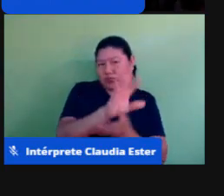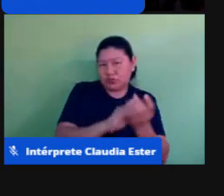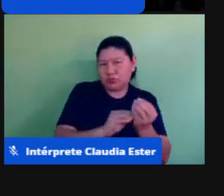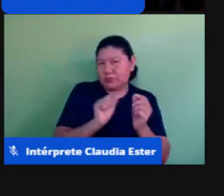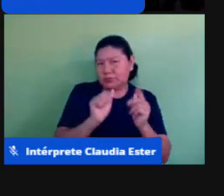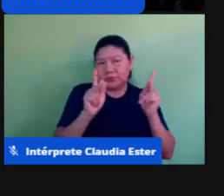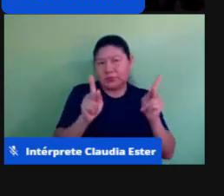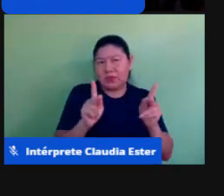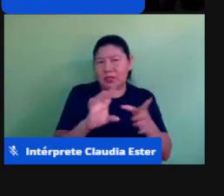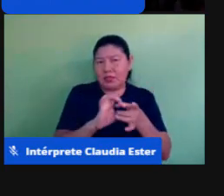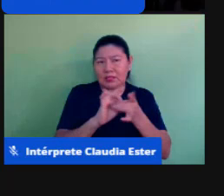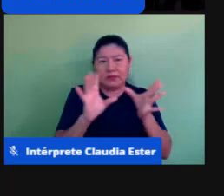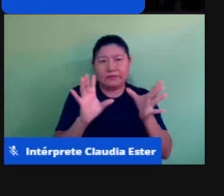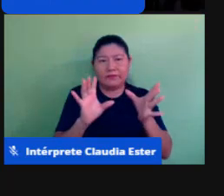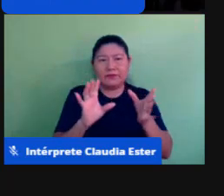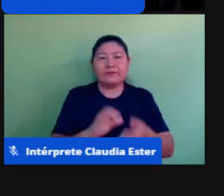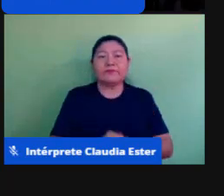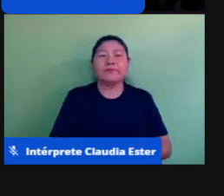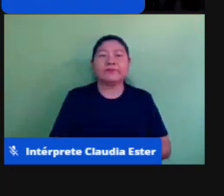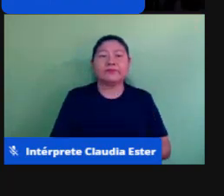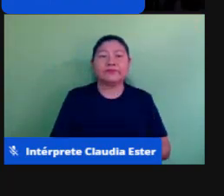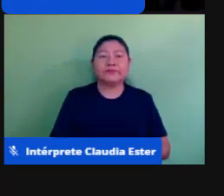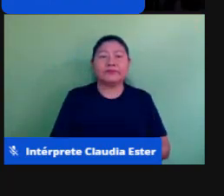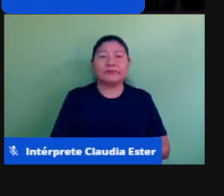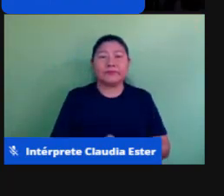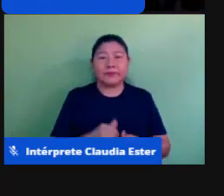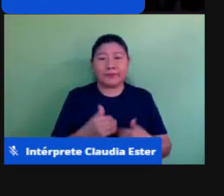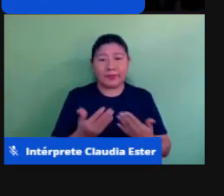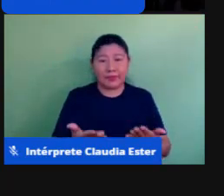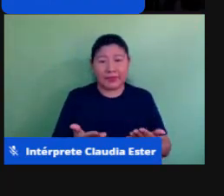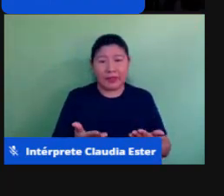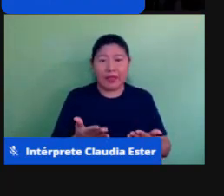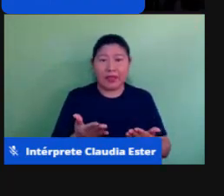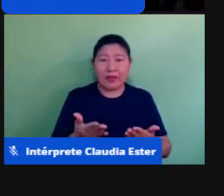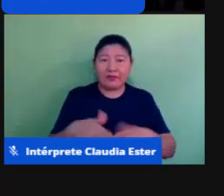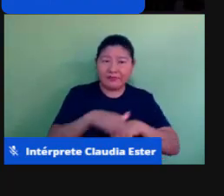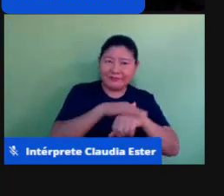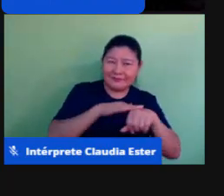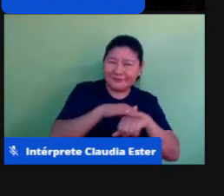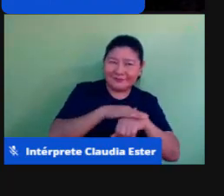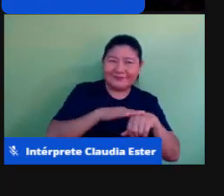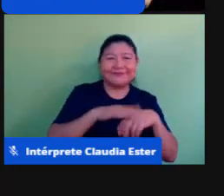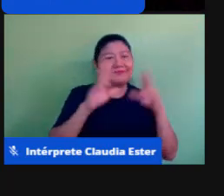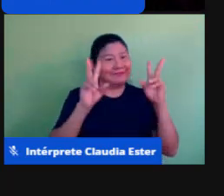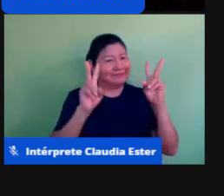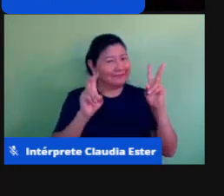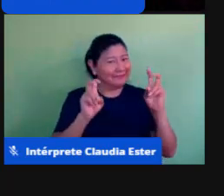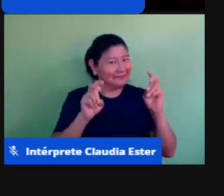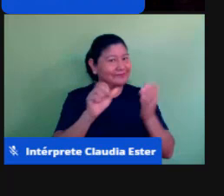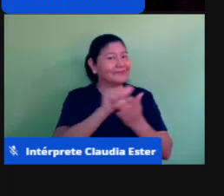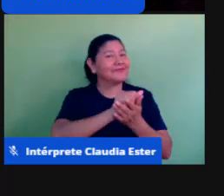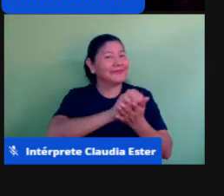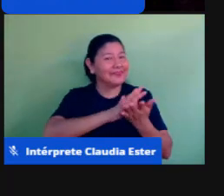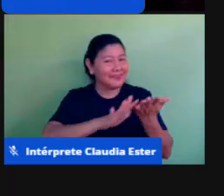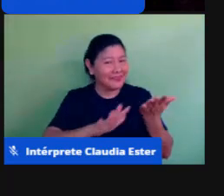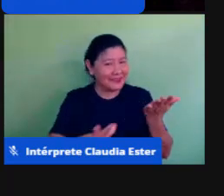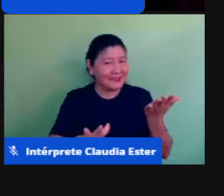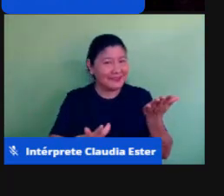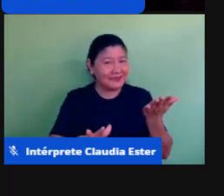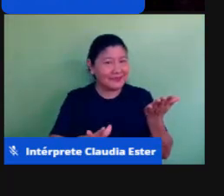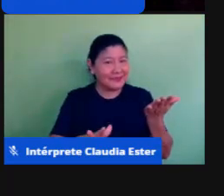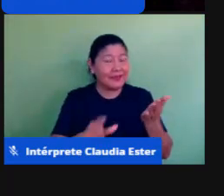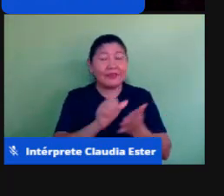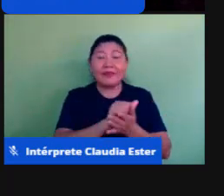vontade. Muito bem, agora nós vamos falar de atividades. Comecei pela planilha, né? Agora eu vou comentar sobre